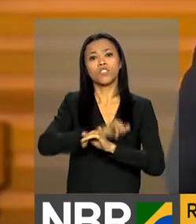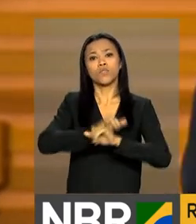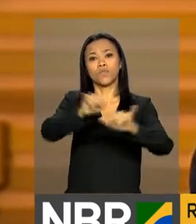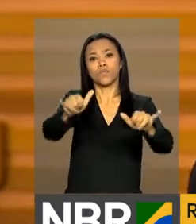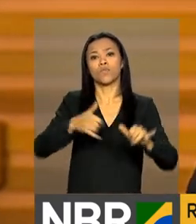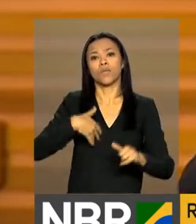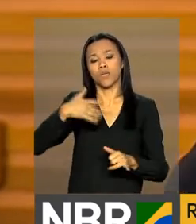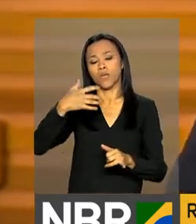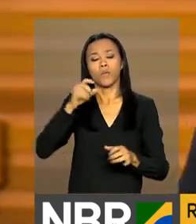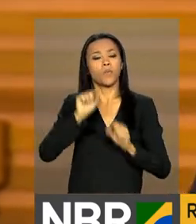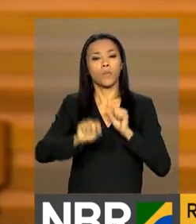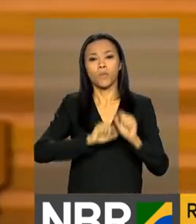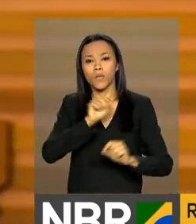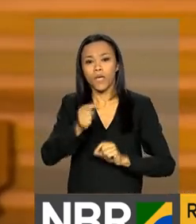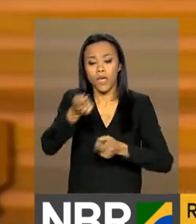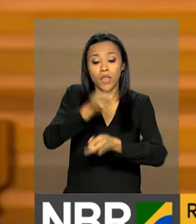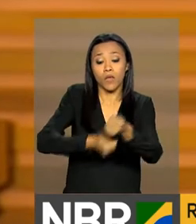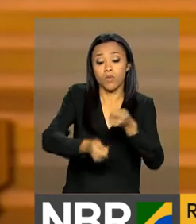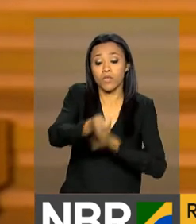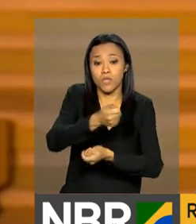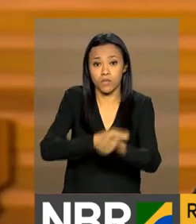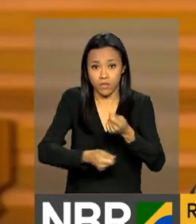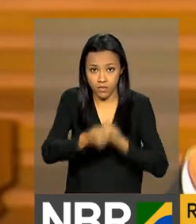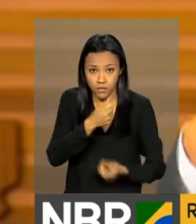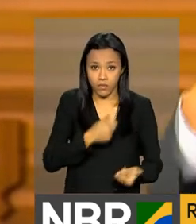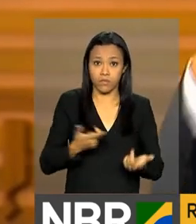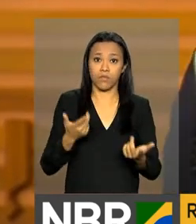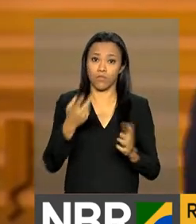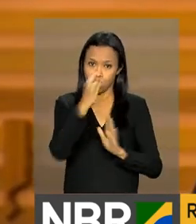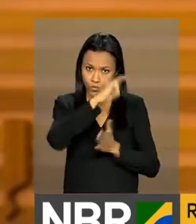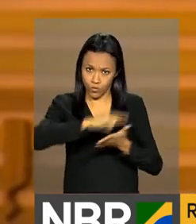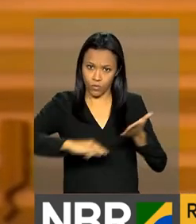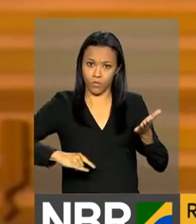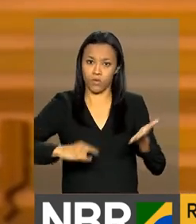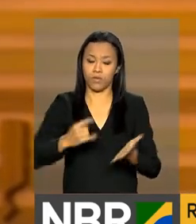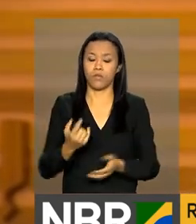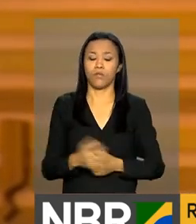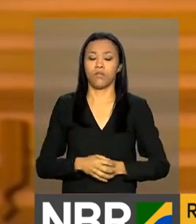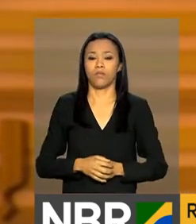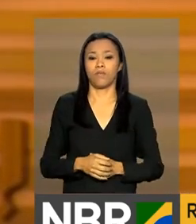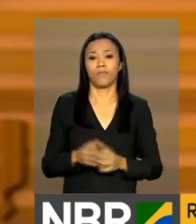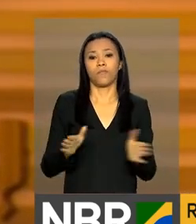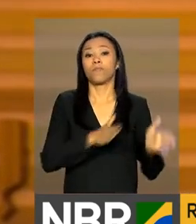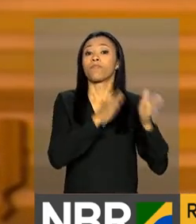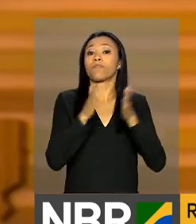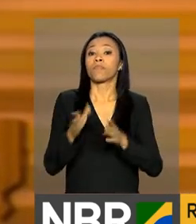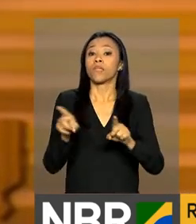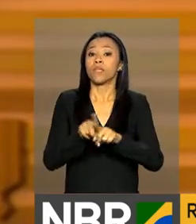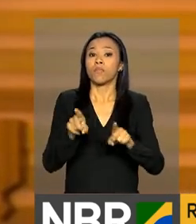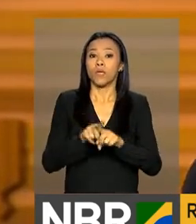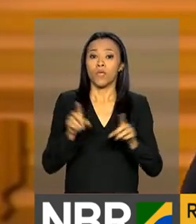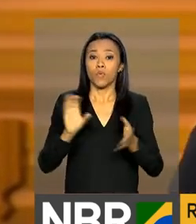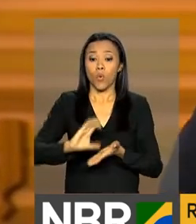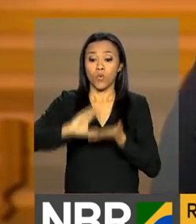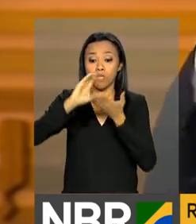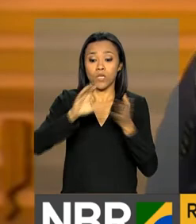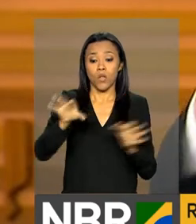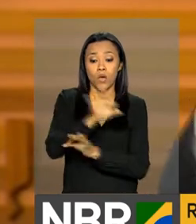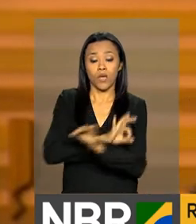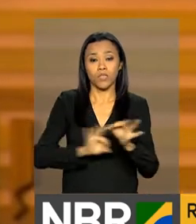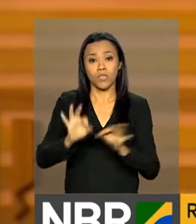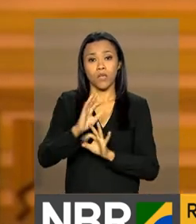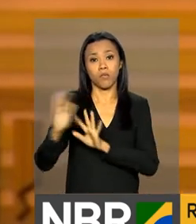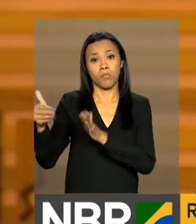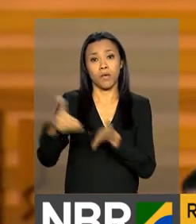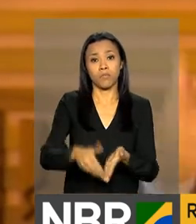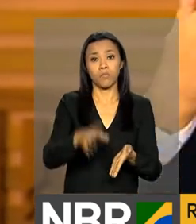para a negociação, que é o termo. E com o conselho montado, com a participação do TCU, que até hoje não